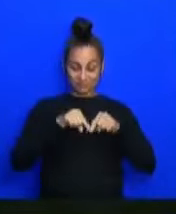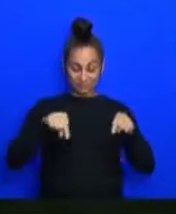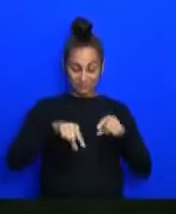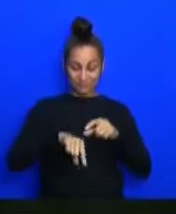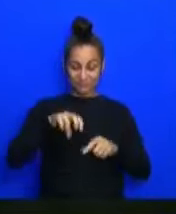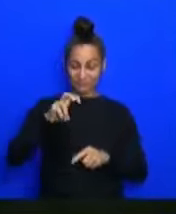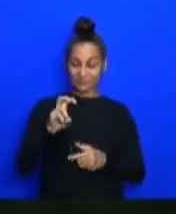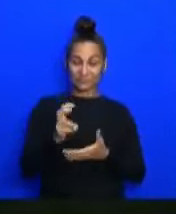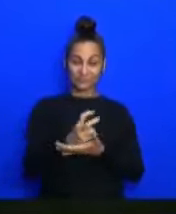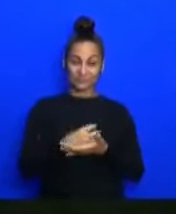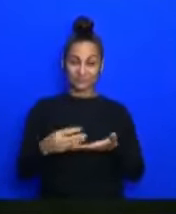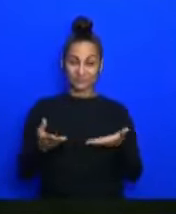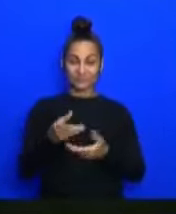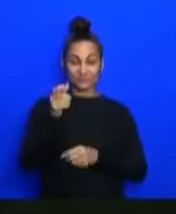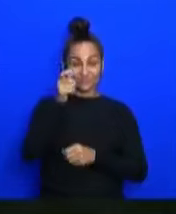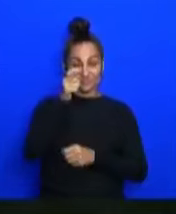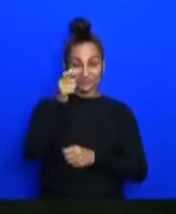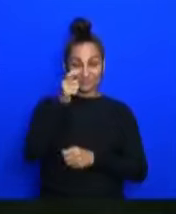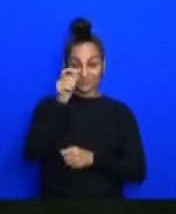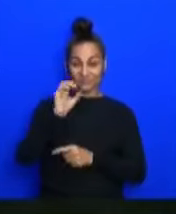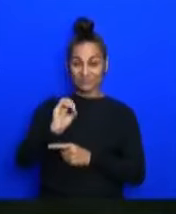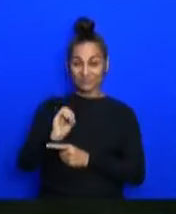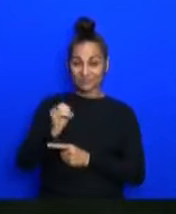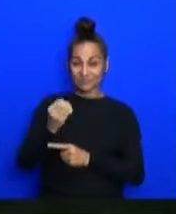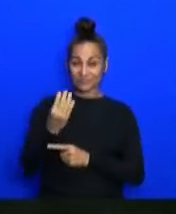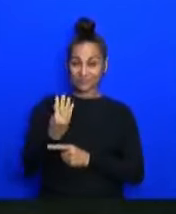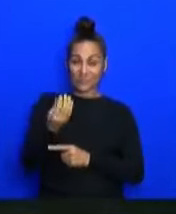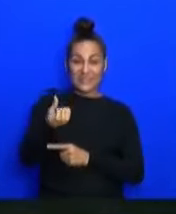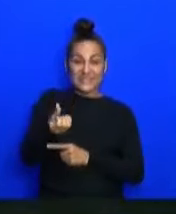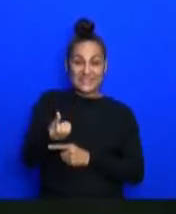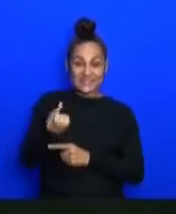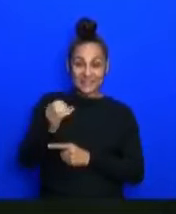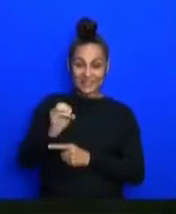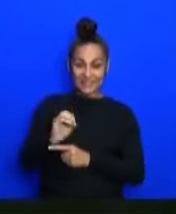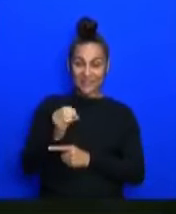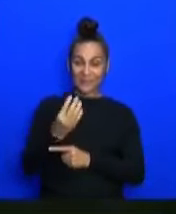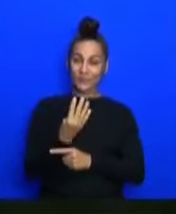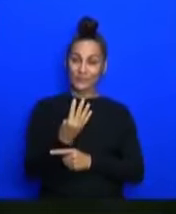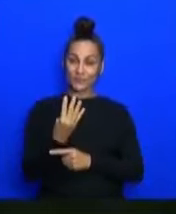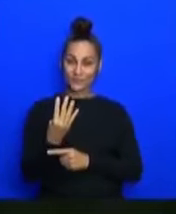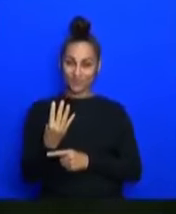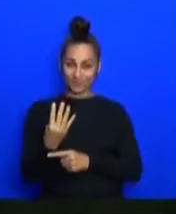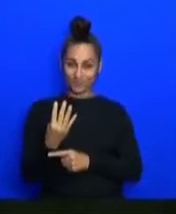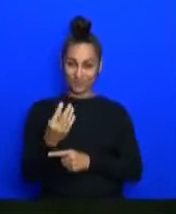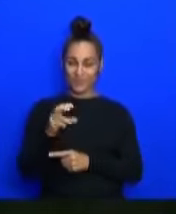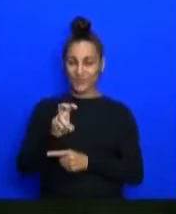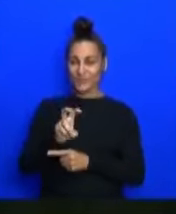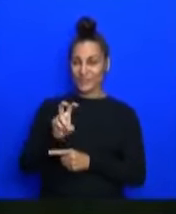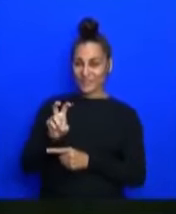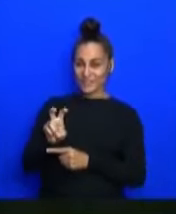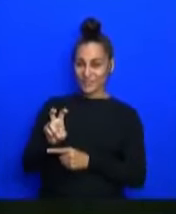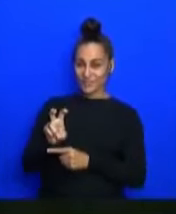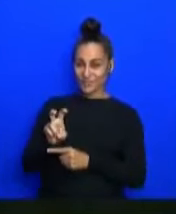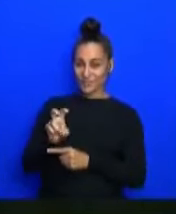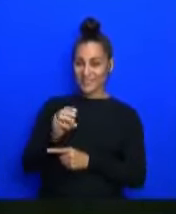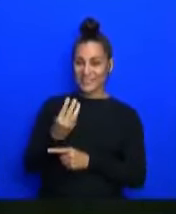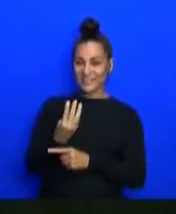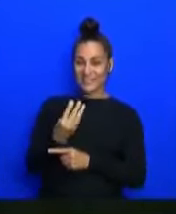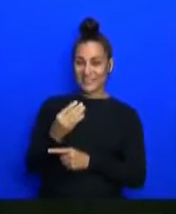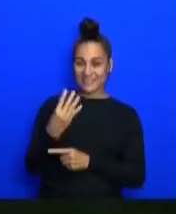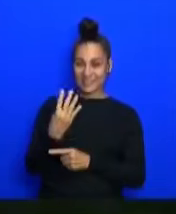5 dezenas da quina de hoje. Vamos conferir. 04, 60, 44, 55